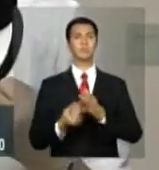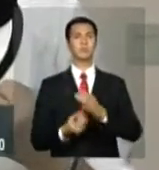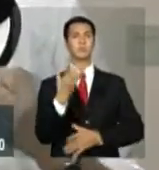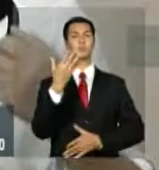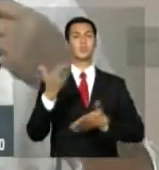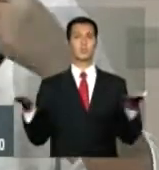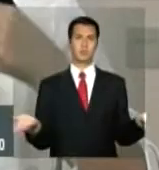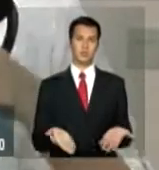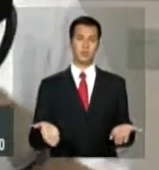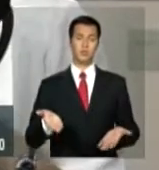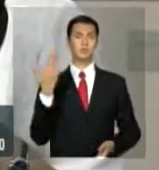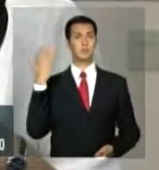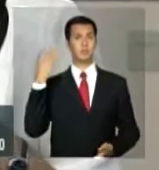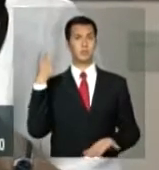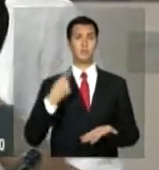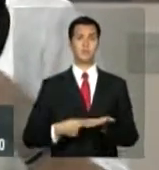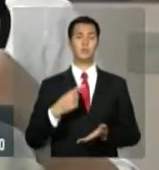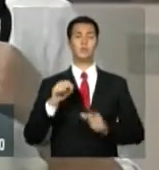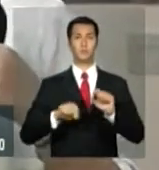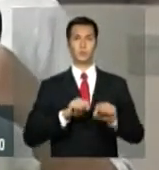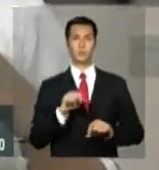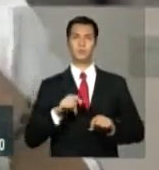que os países